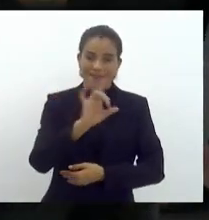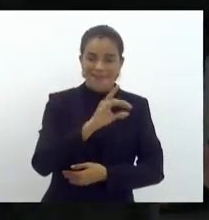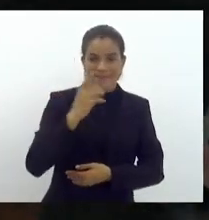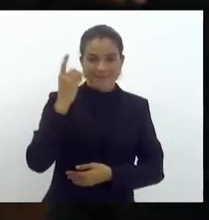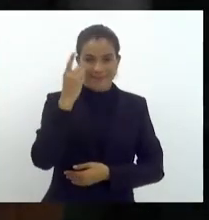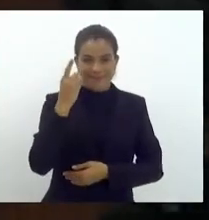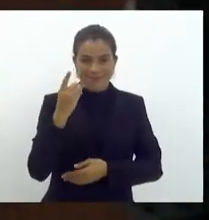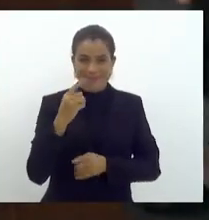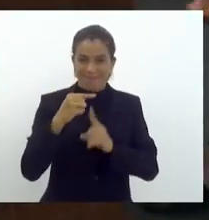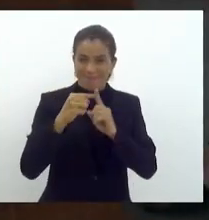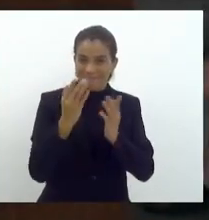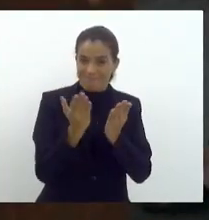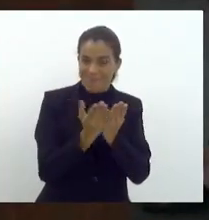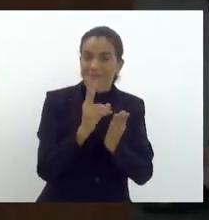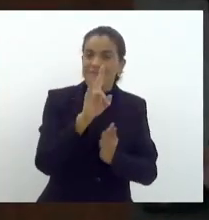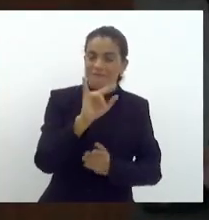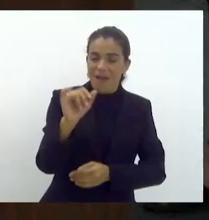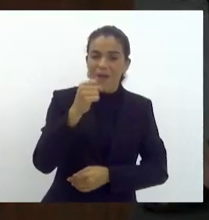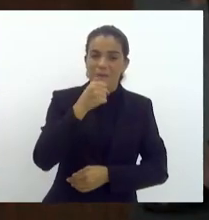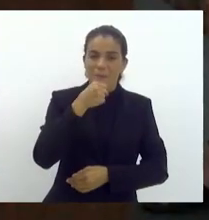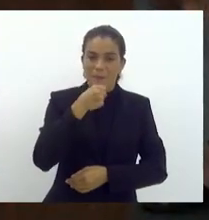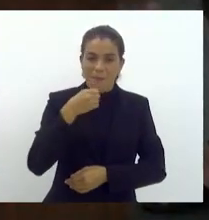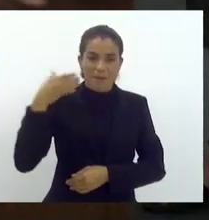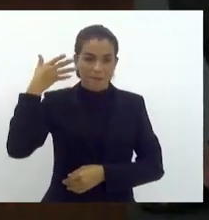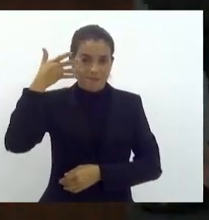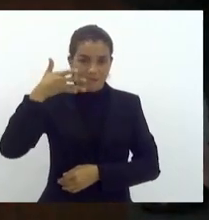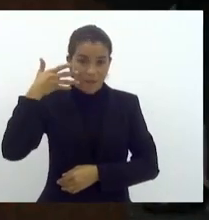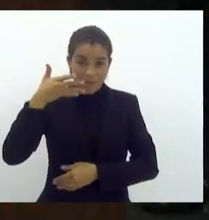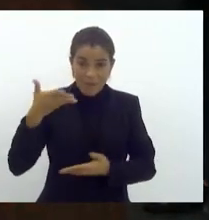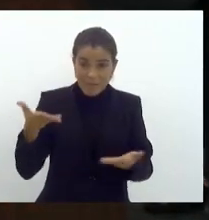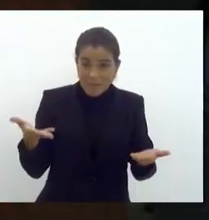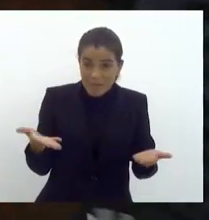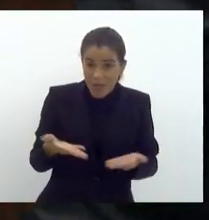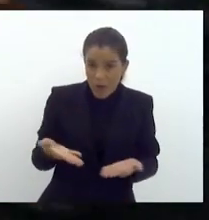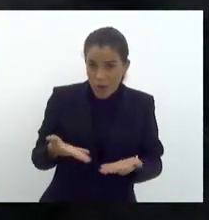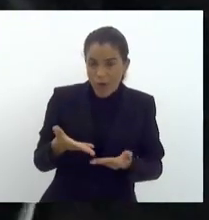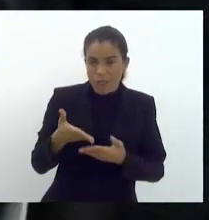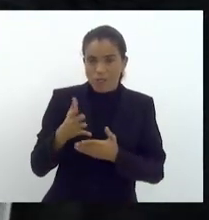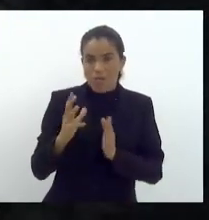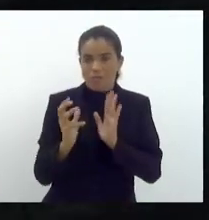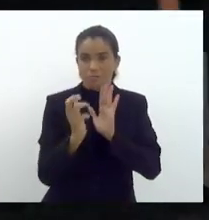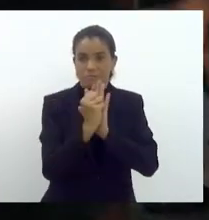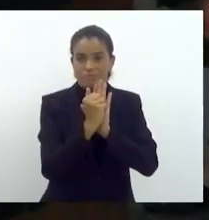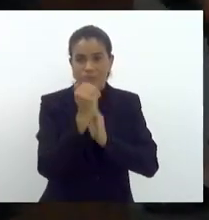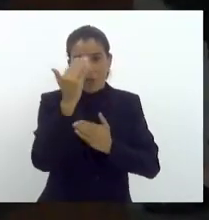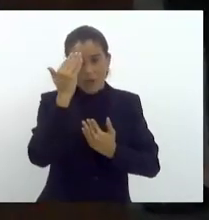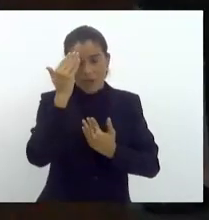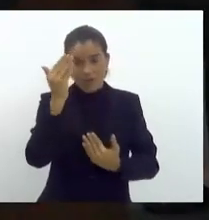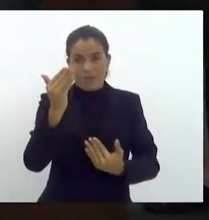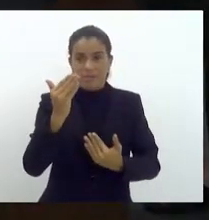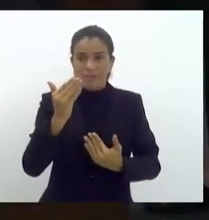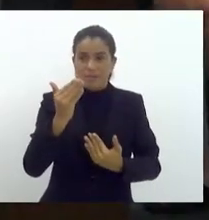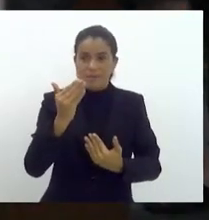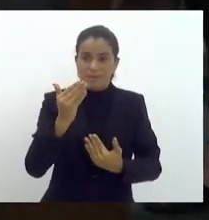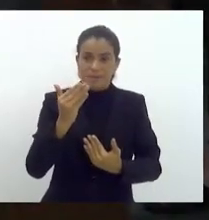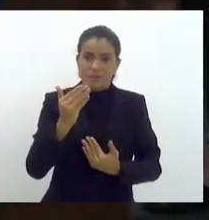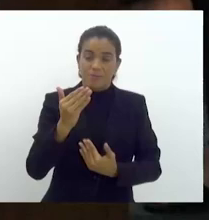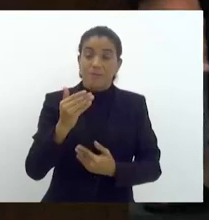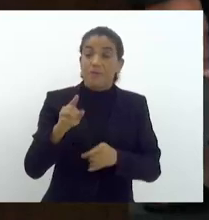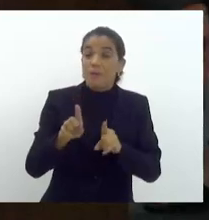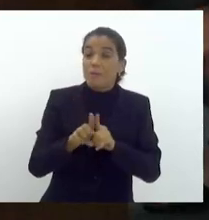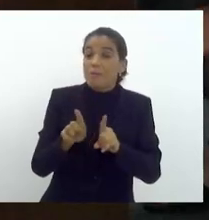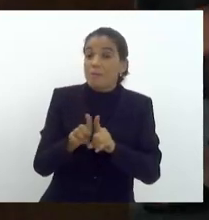evangélico vai fazer o seu discurso mas aqui de antemão já deixa o registro do agradecimento do